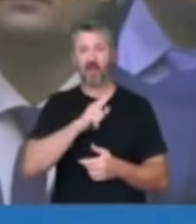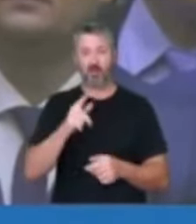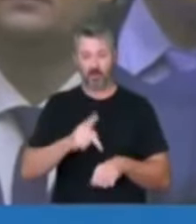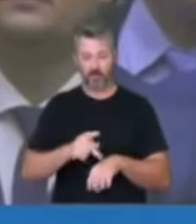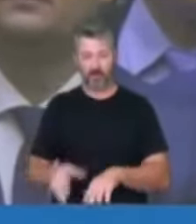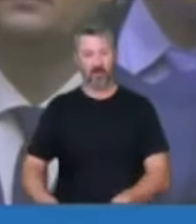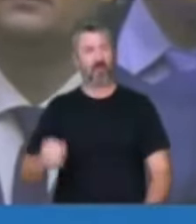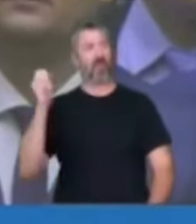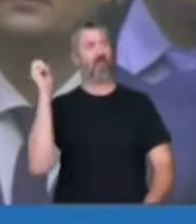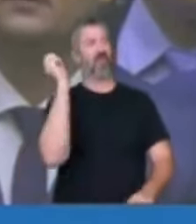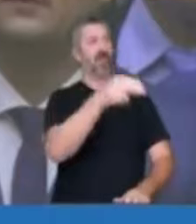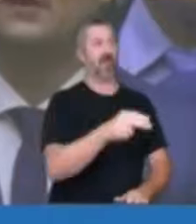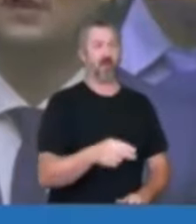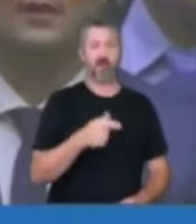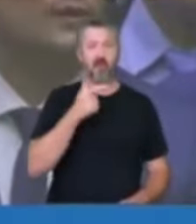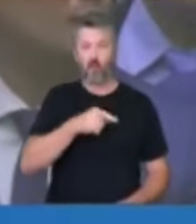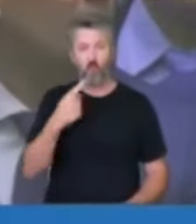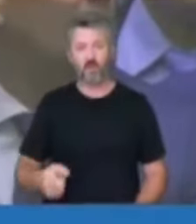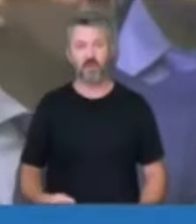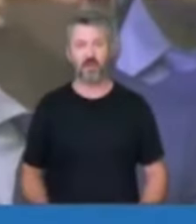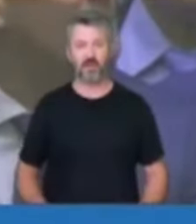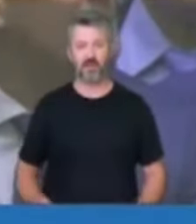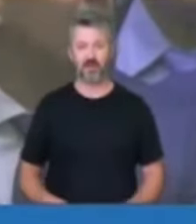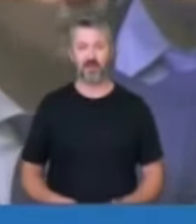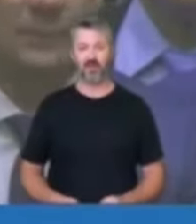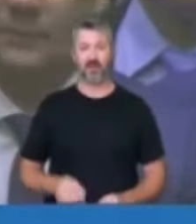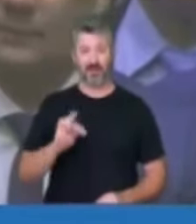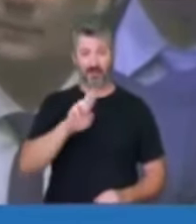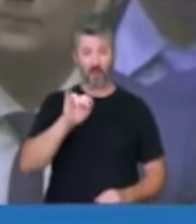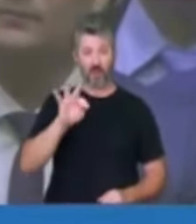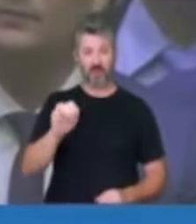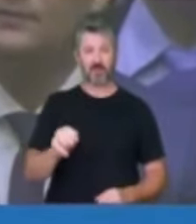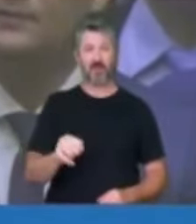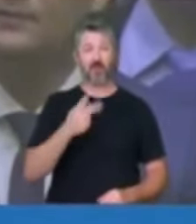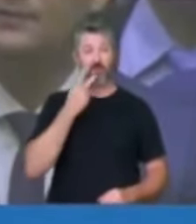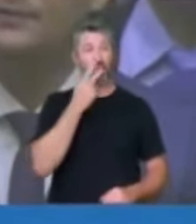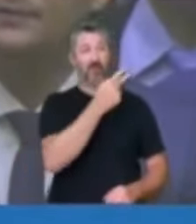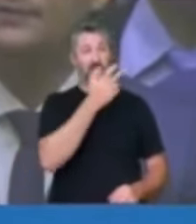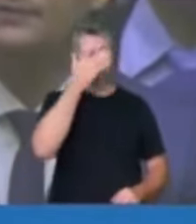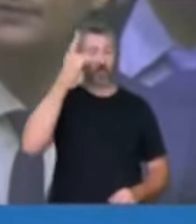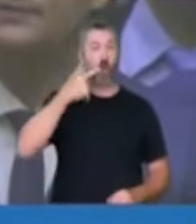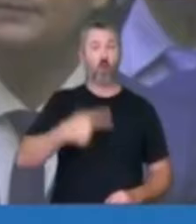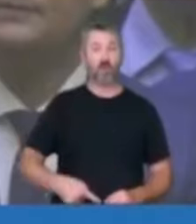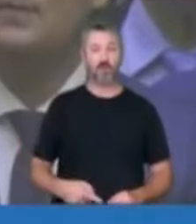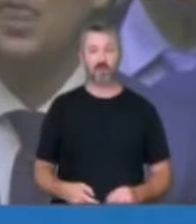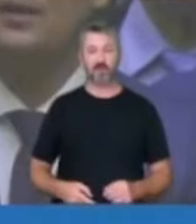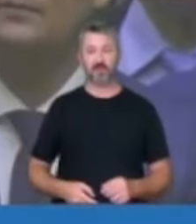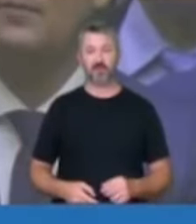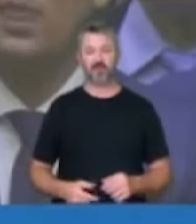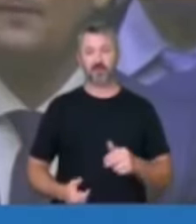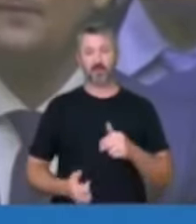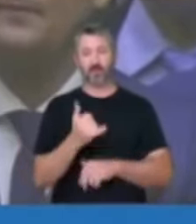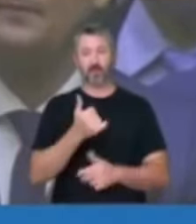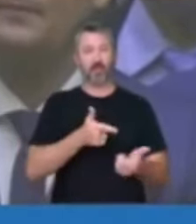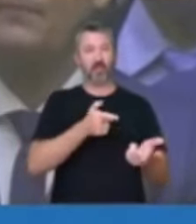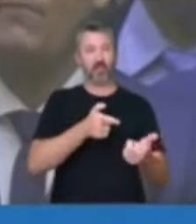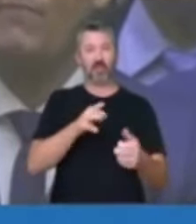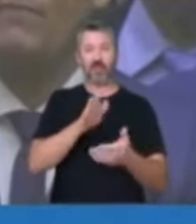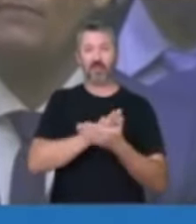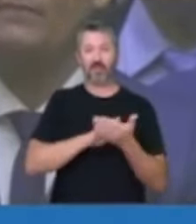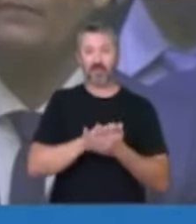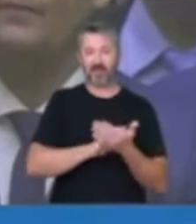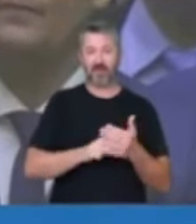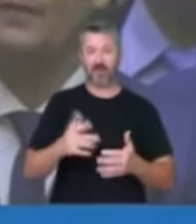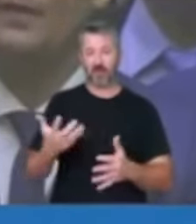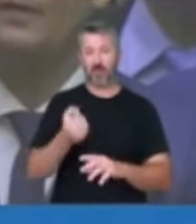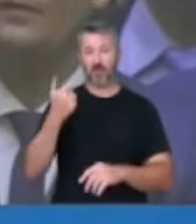chão contra alguém conta para um Russo que aqui no Brasil teve um golpe não foi dado um disparo não foi apreendido uma arma de fogo